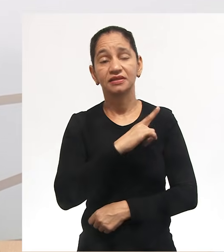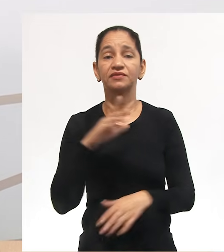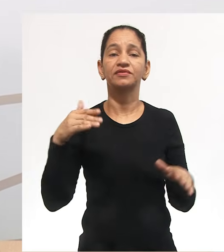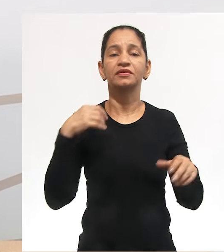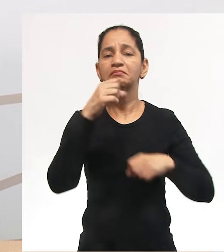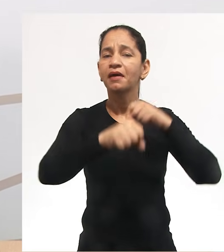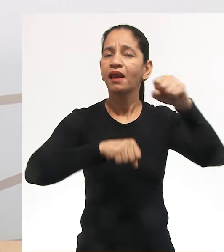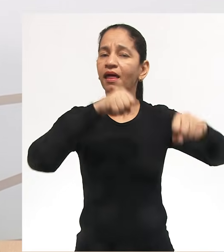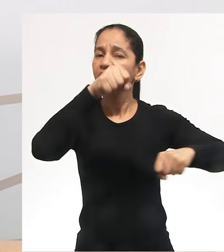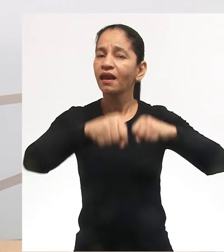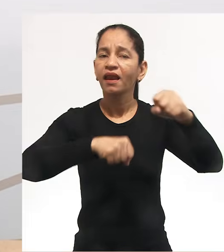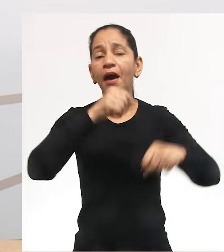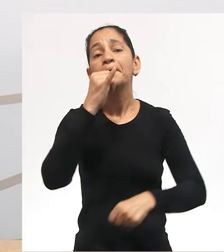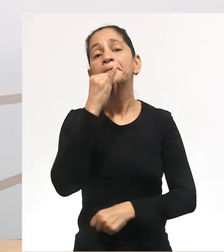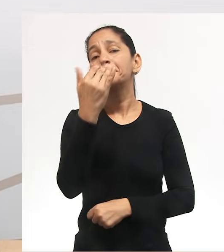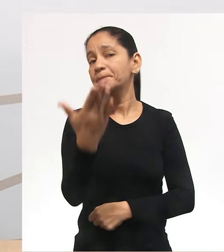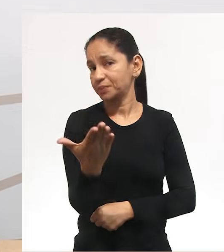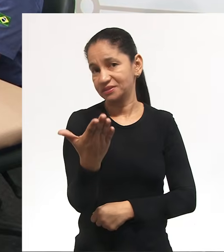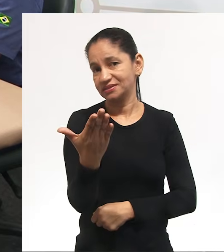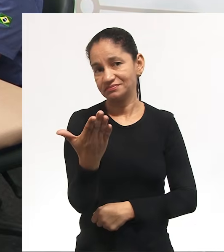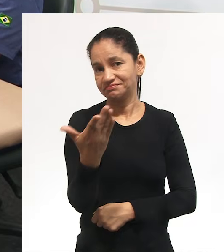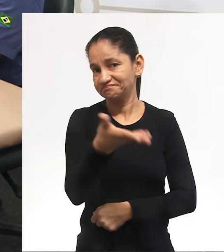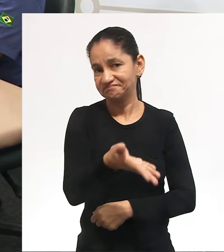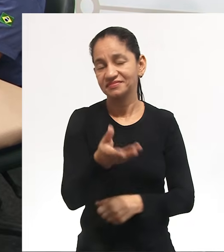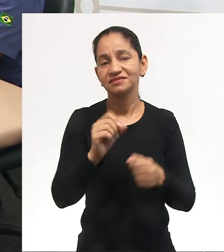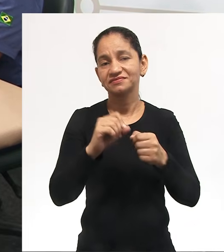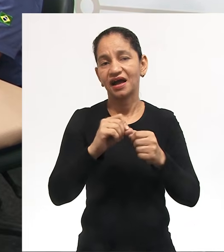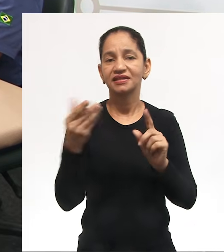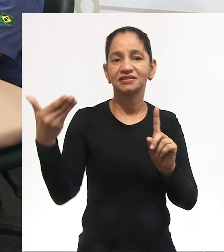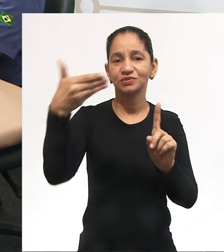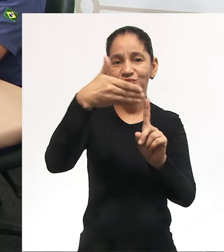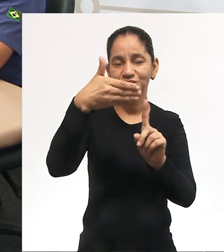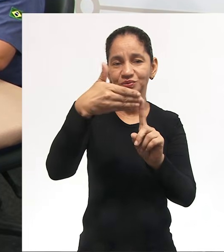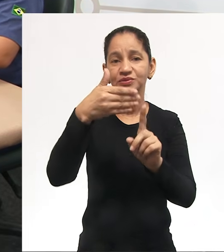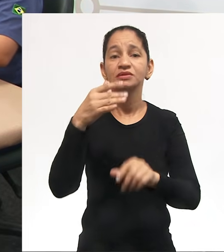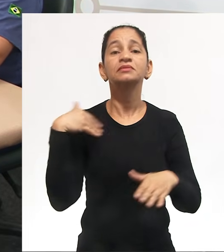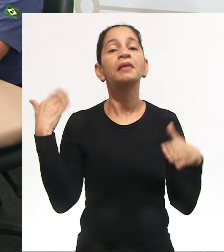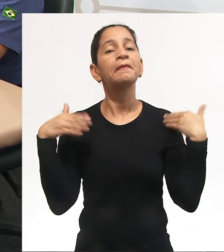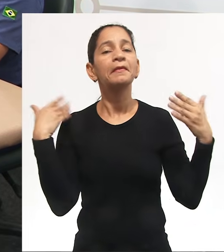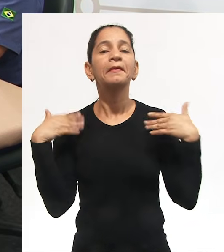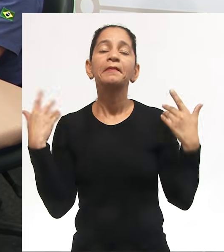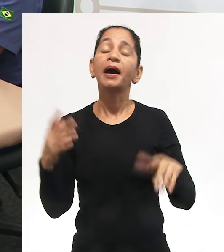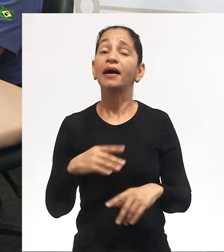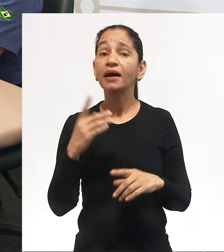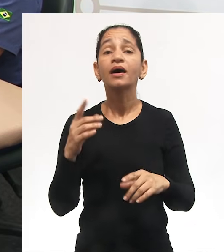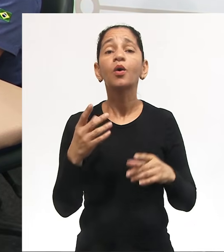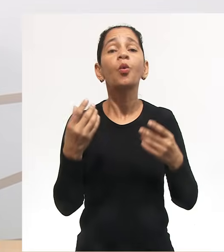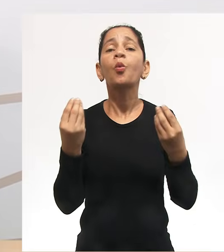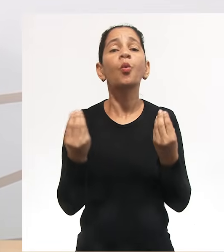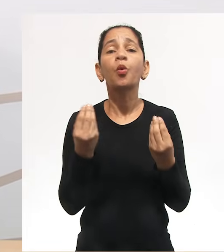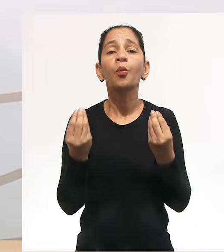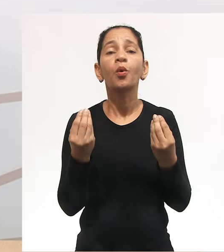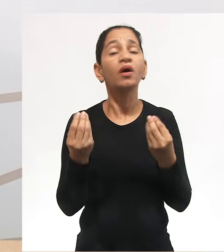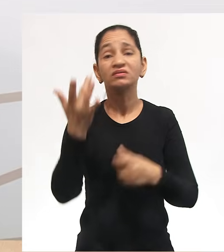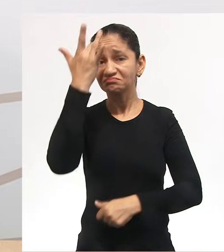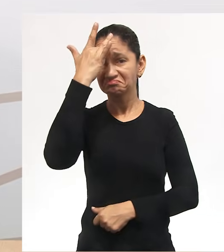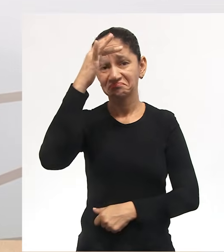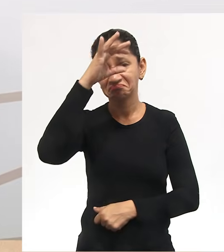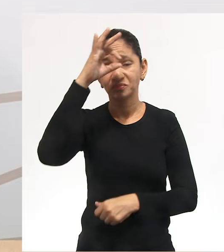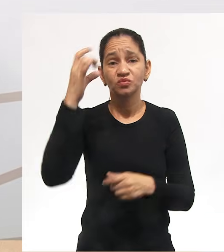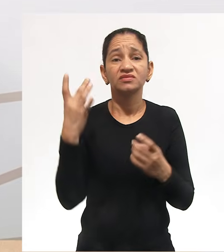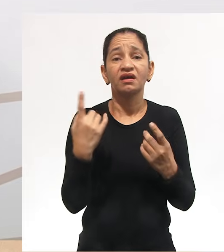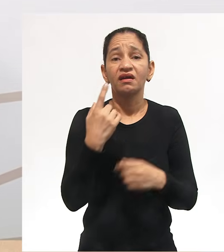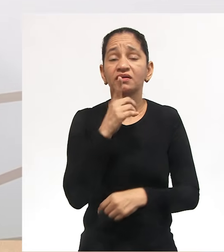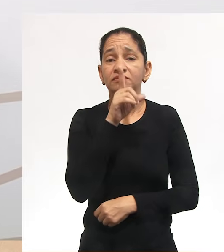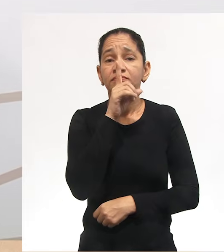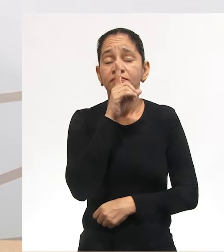lá teve um passeio ciclista de um banco lá, que eles fizeram um passeio ciclístico. E ele não